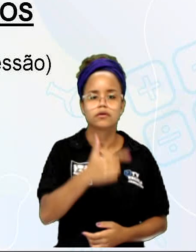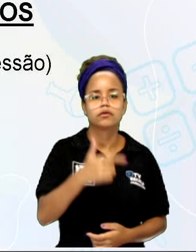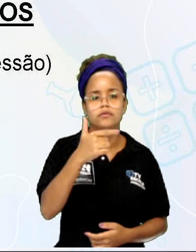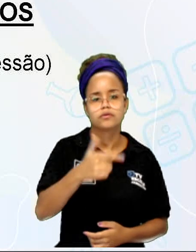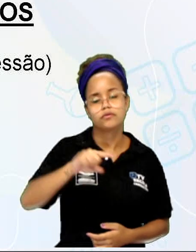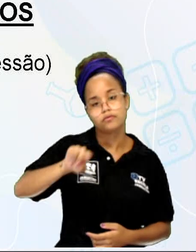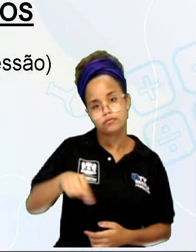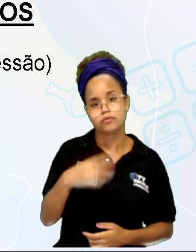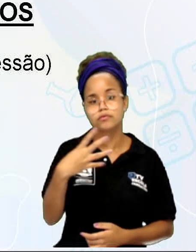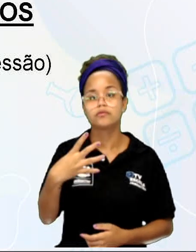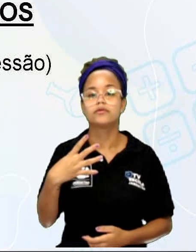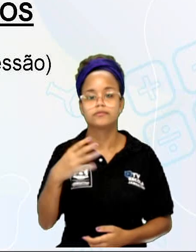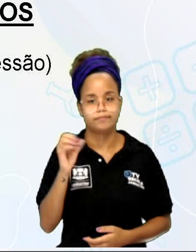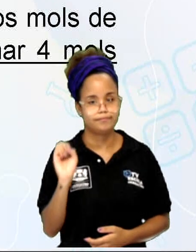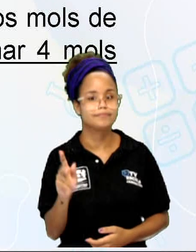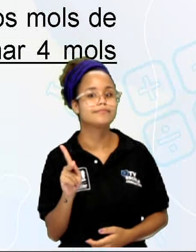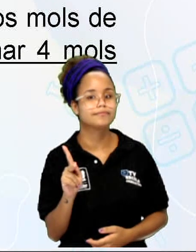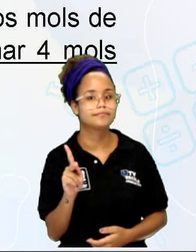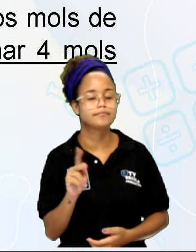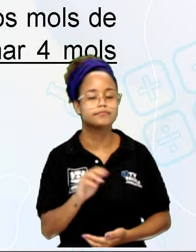22,4 litros, tá ok?